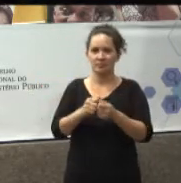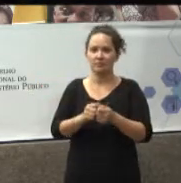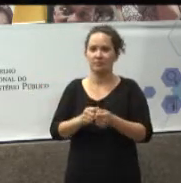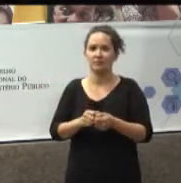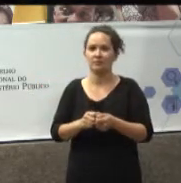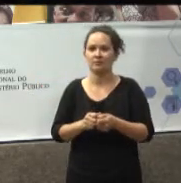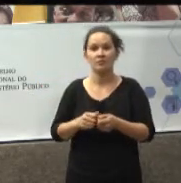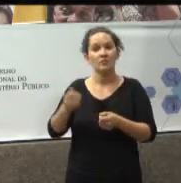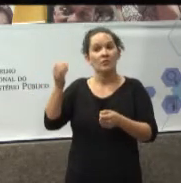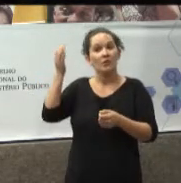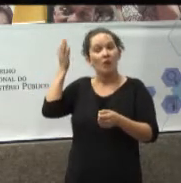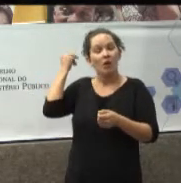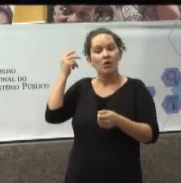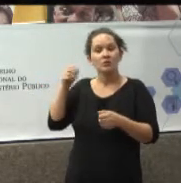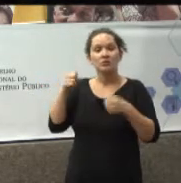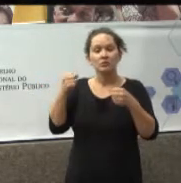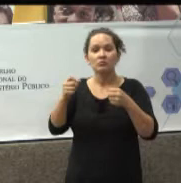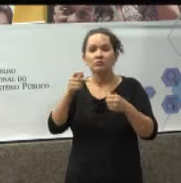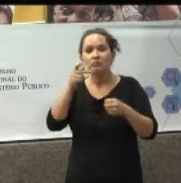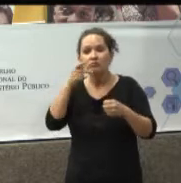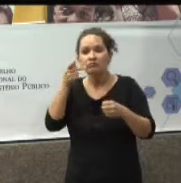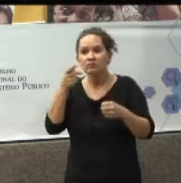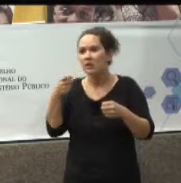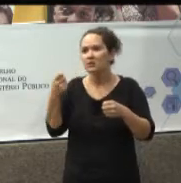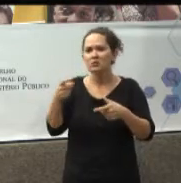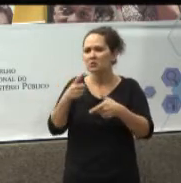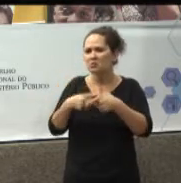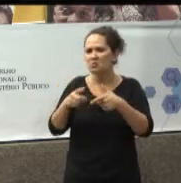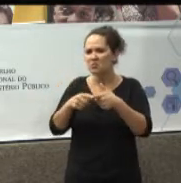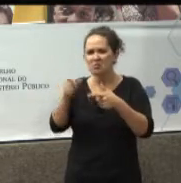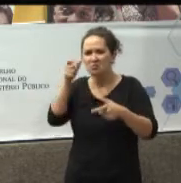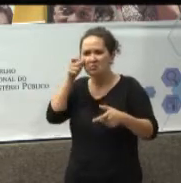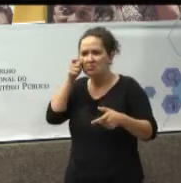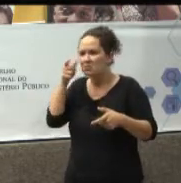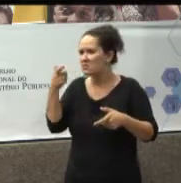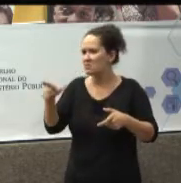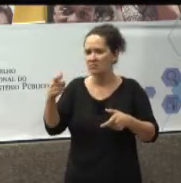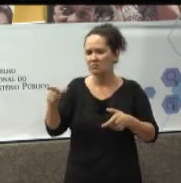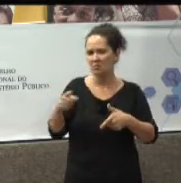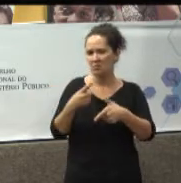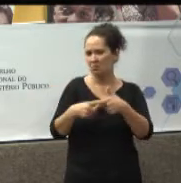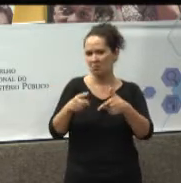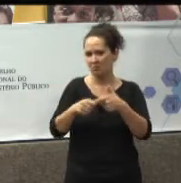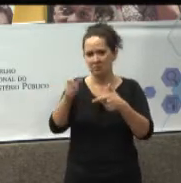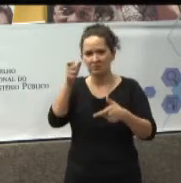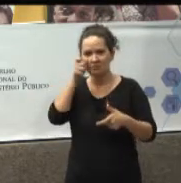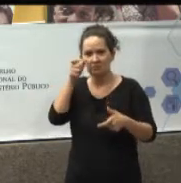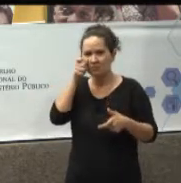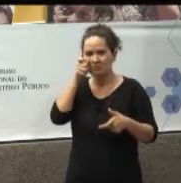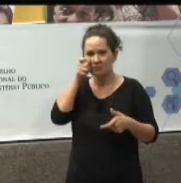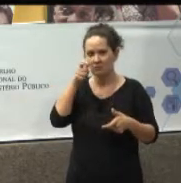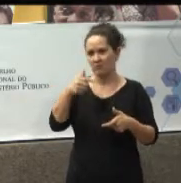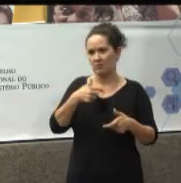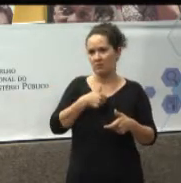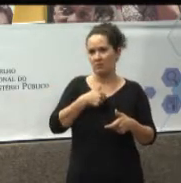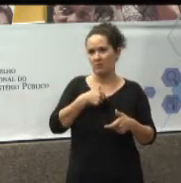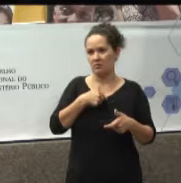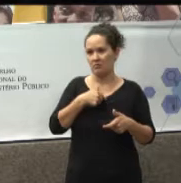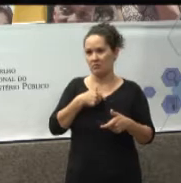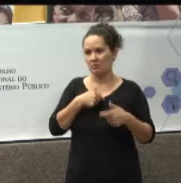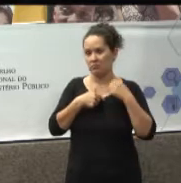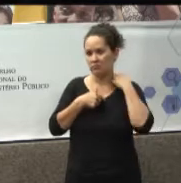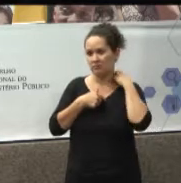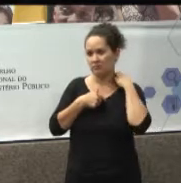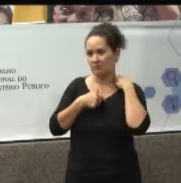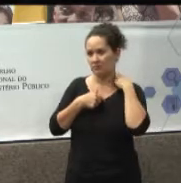é preciso dizer que não tem um conflito de interesses é claro que não tenho nenhum conflito de interesse eu apesar